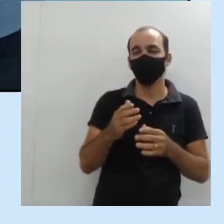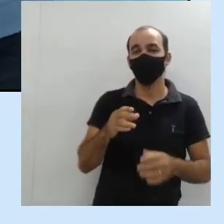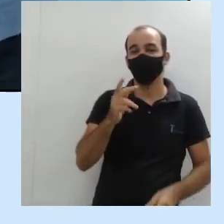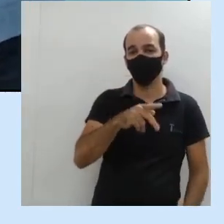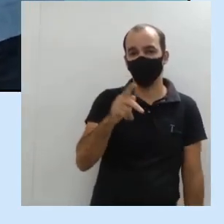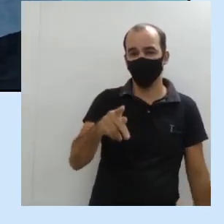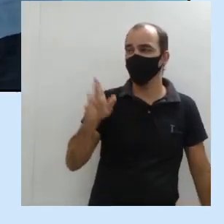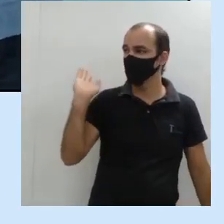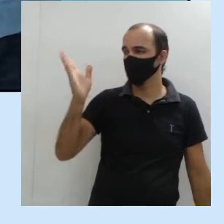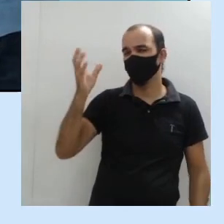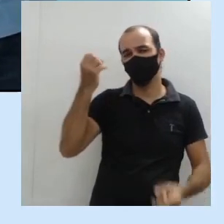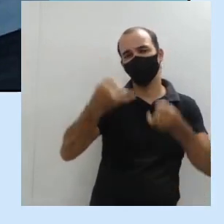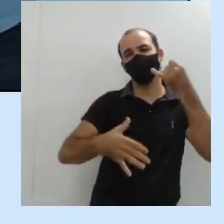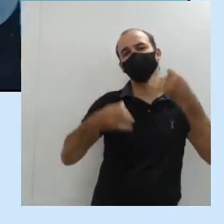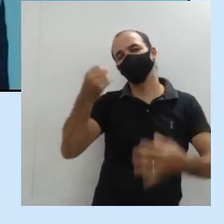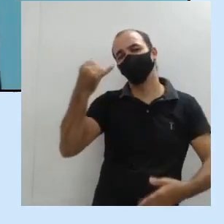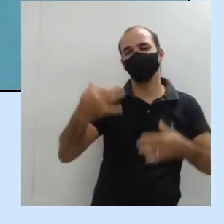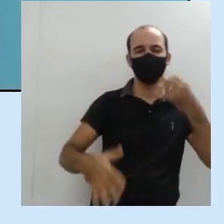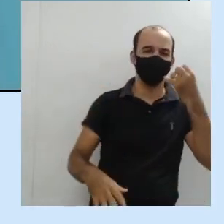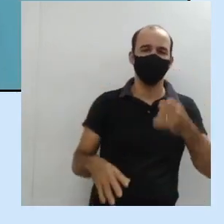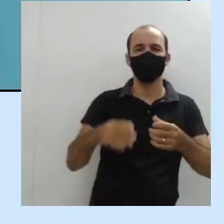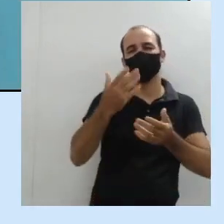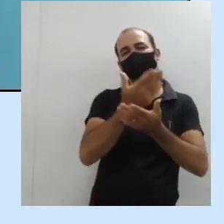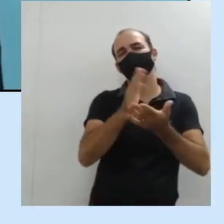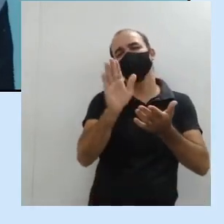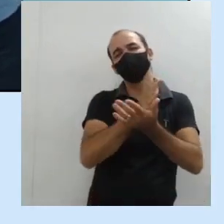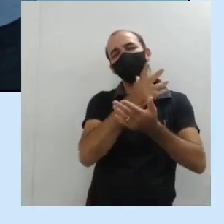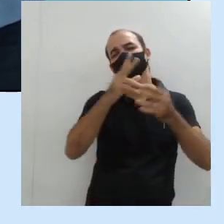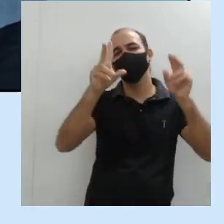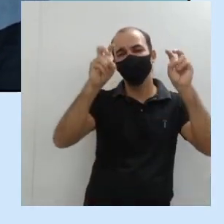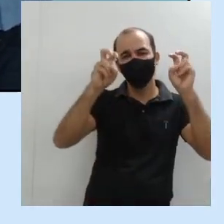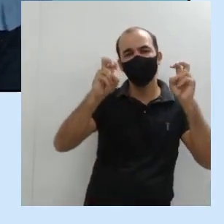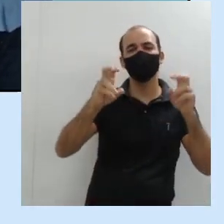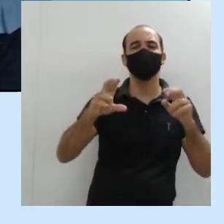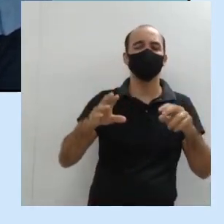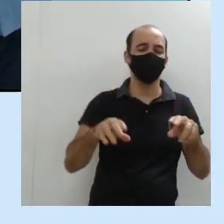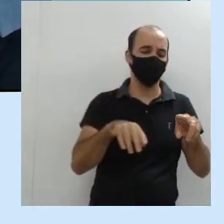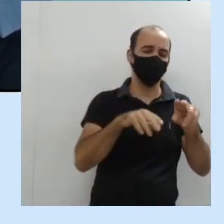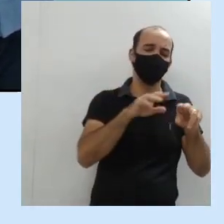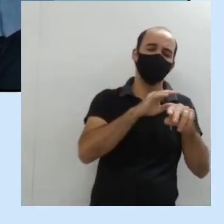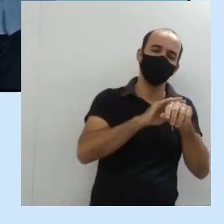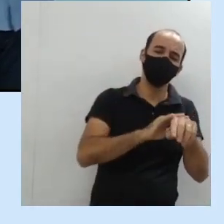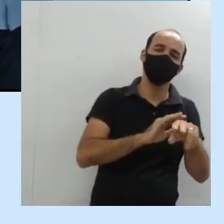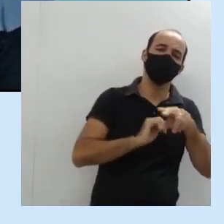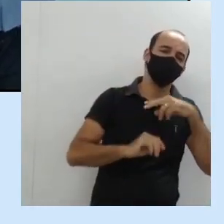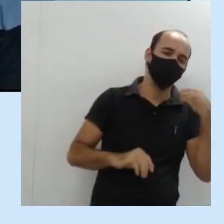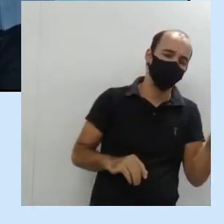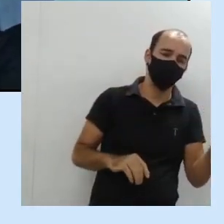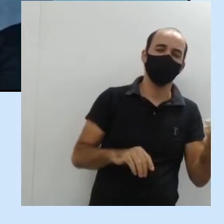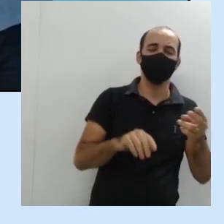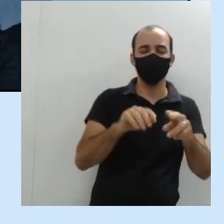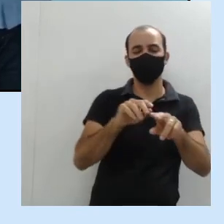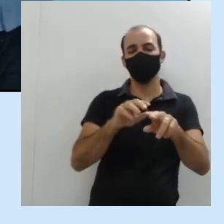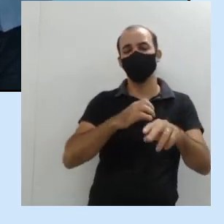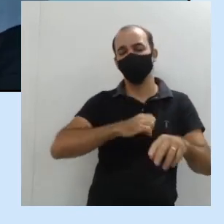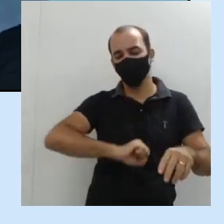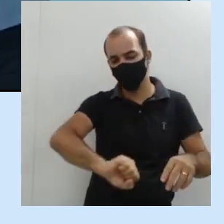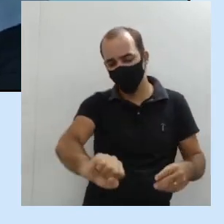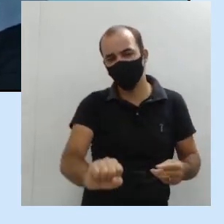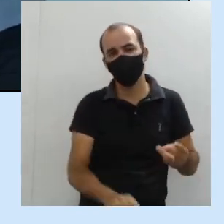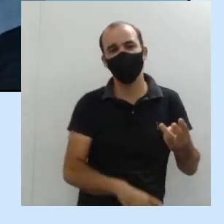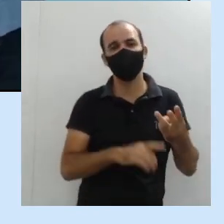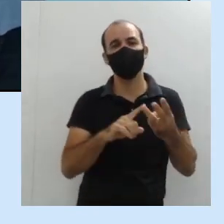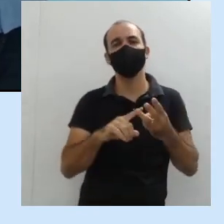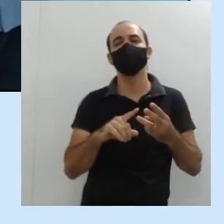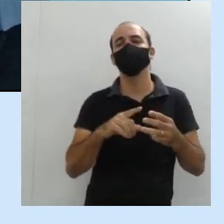como por exemplo, eutanásia, aborto, etc. Sempre algumas pessoas vão, em meio aos questionamentos, ao debate,